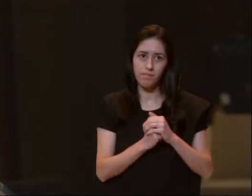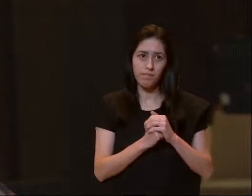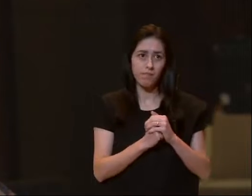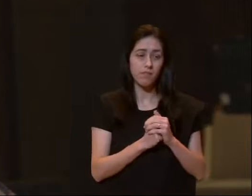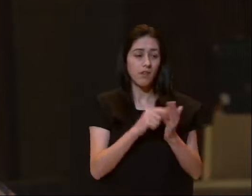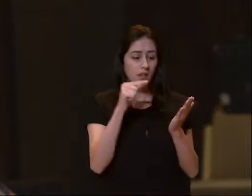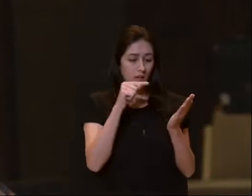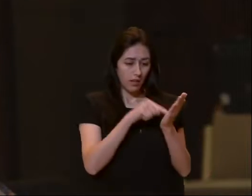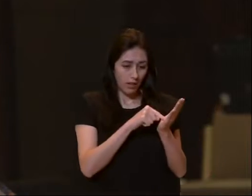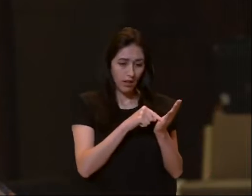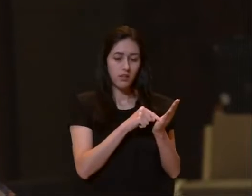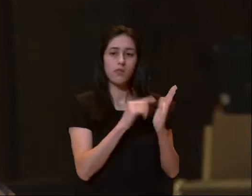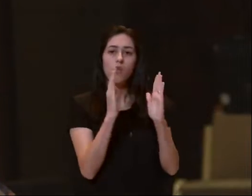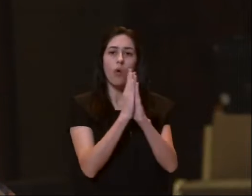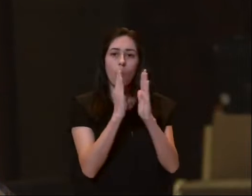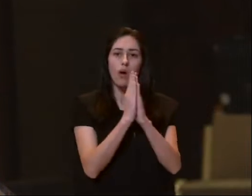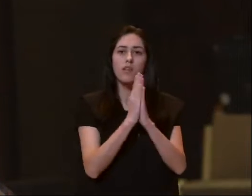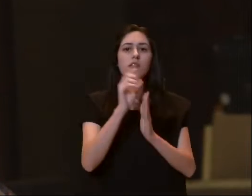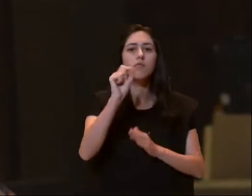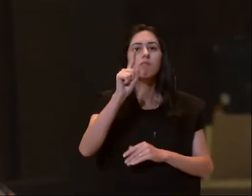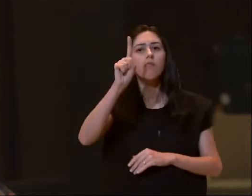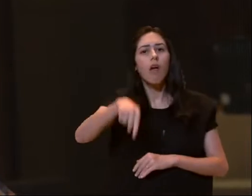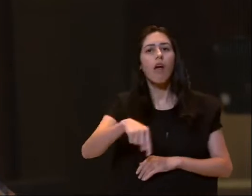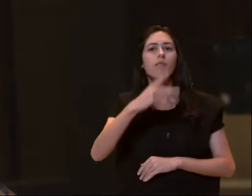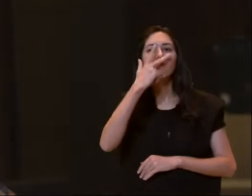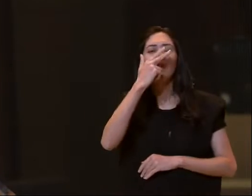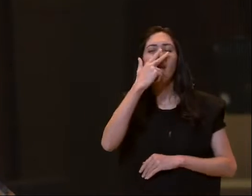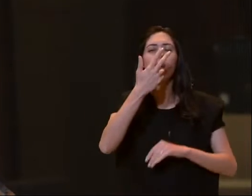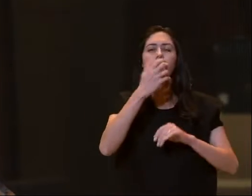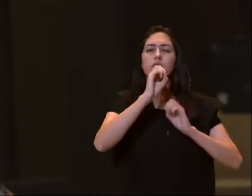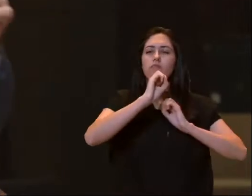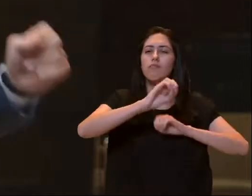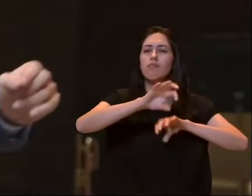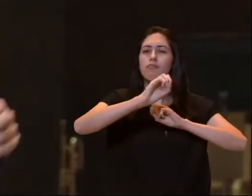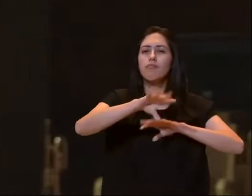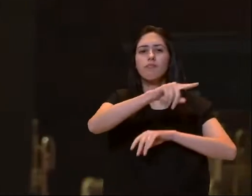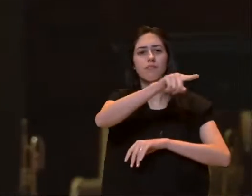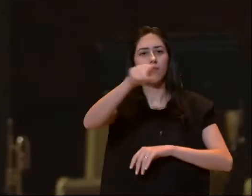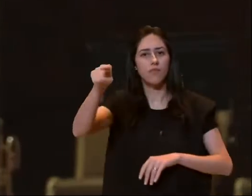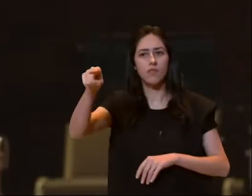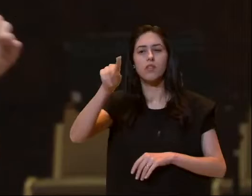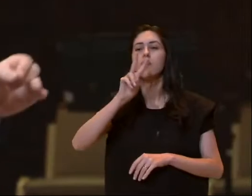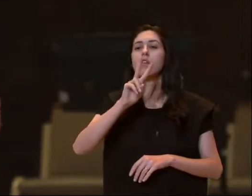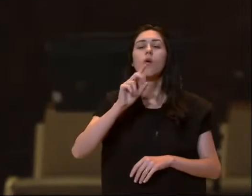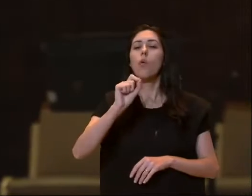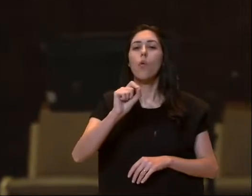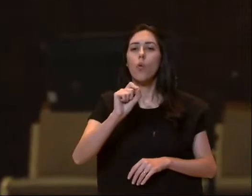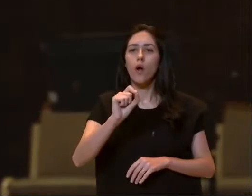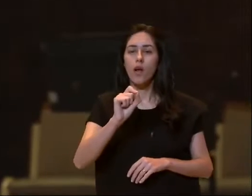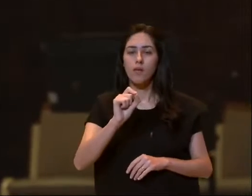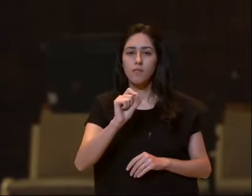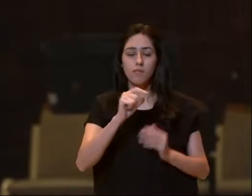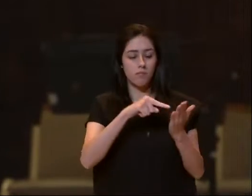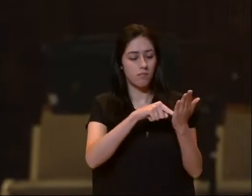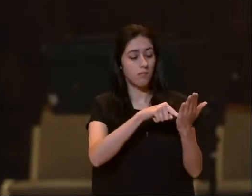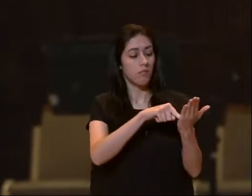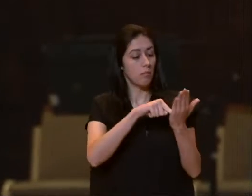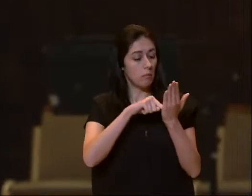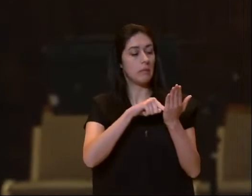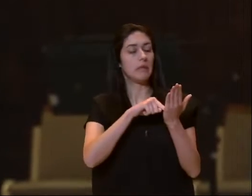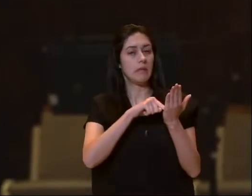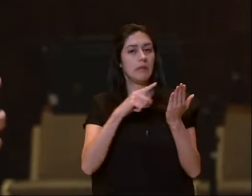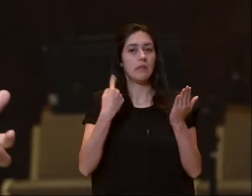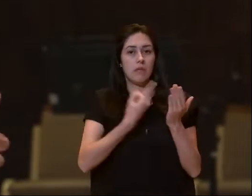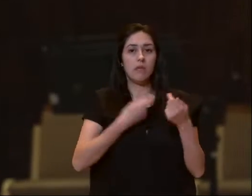é uma oração didática, e ela vai apontar para uma realidade que devemos buscar